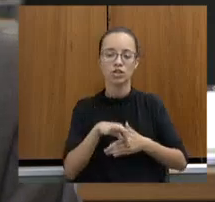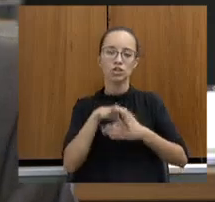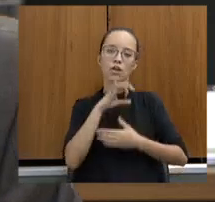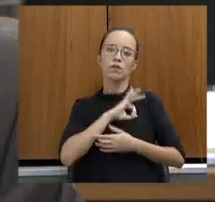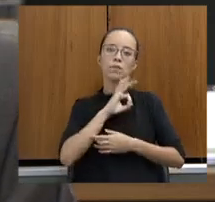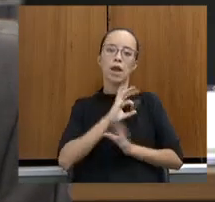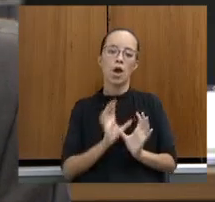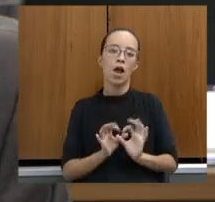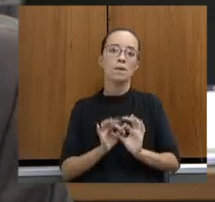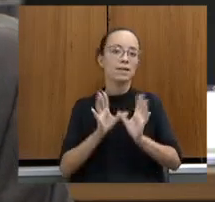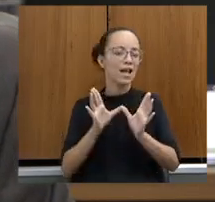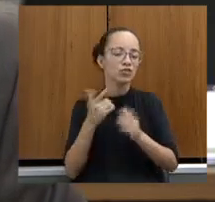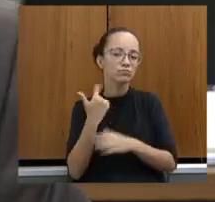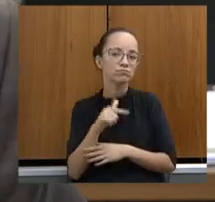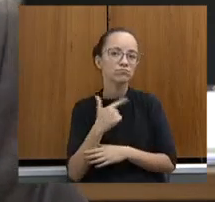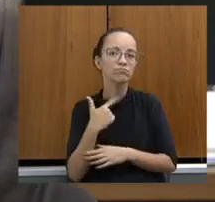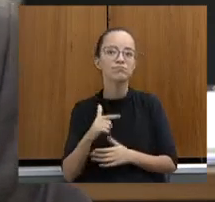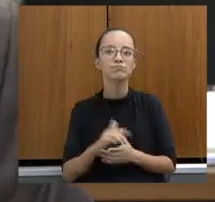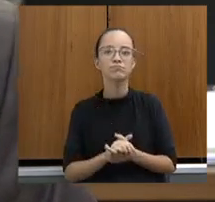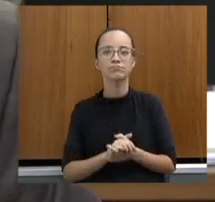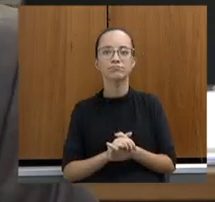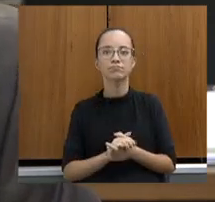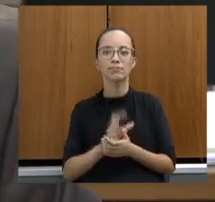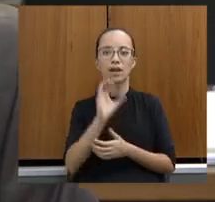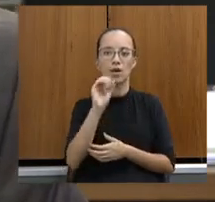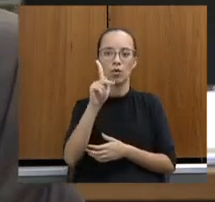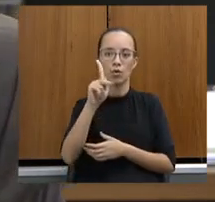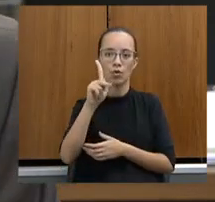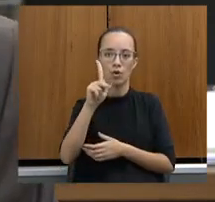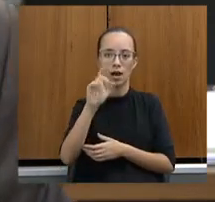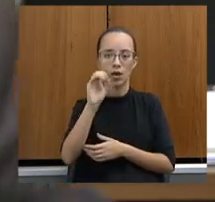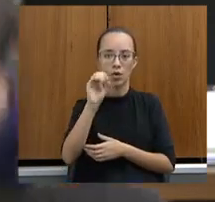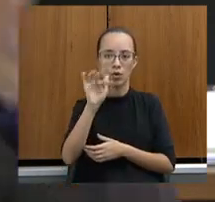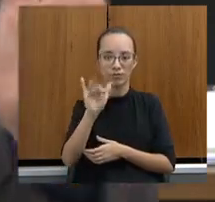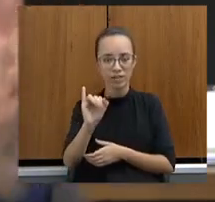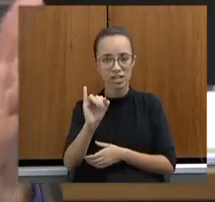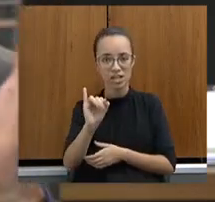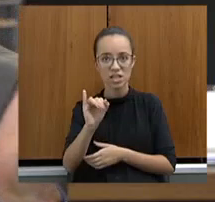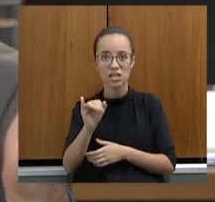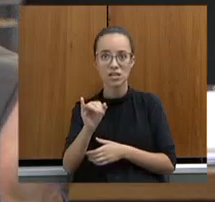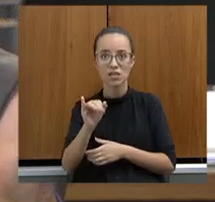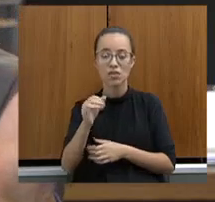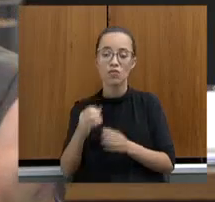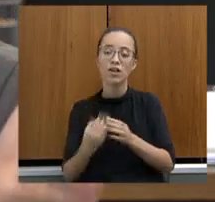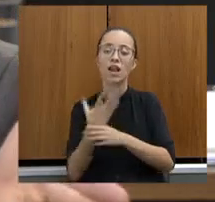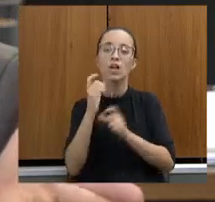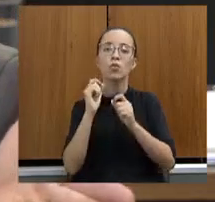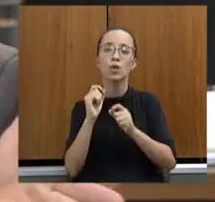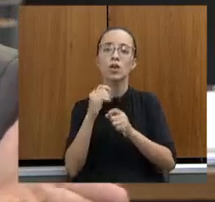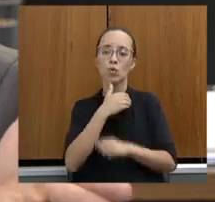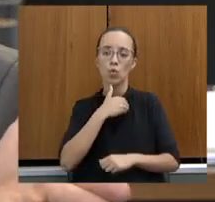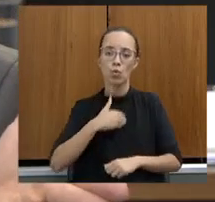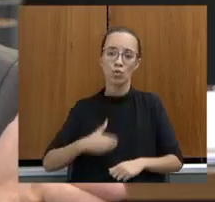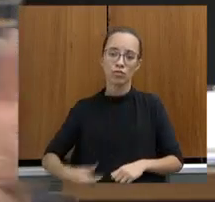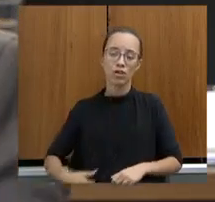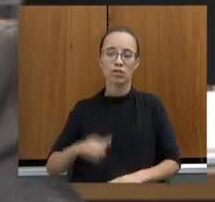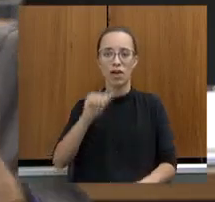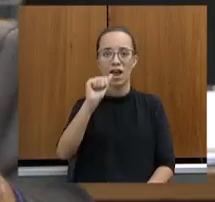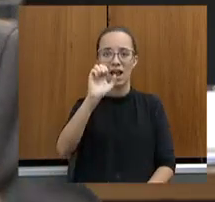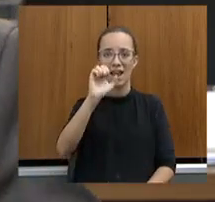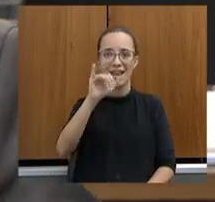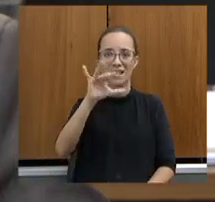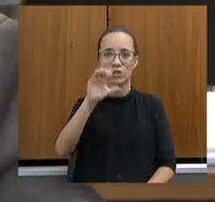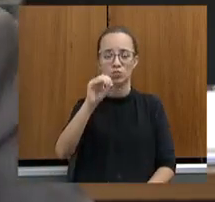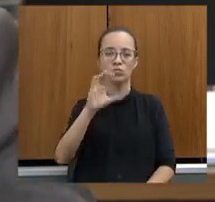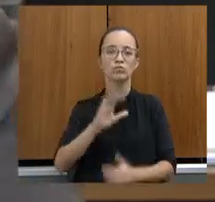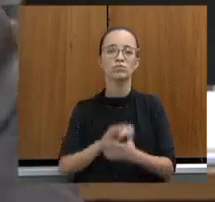não tem autonomia essa cofina foi criado pelos senhores e pela senhora foi criada lá no governo Aécio eu tava aqui e foi